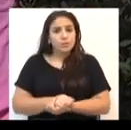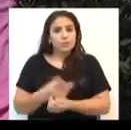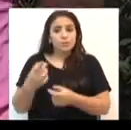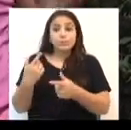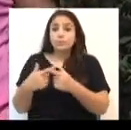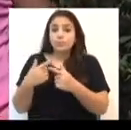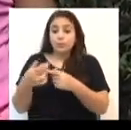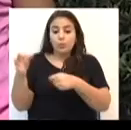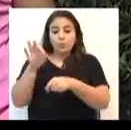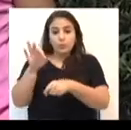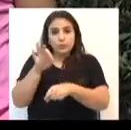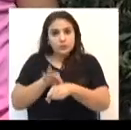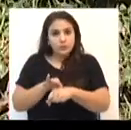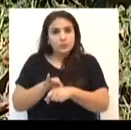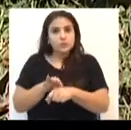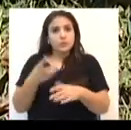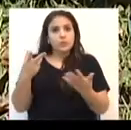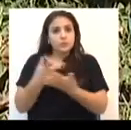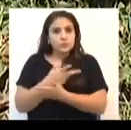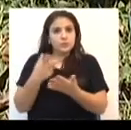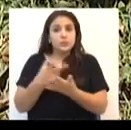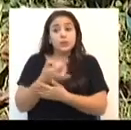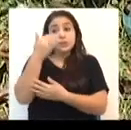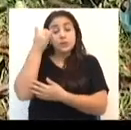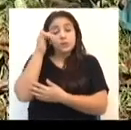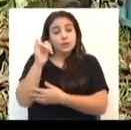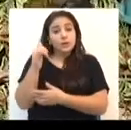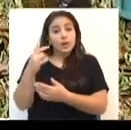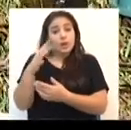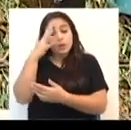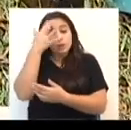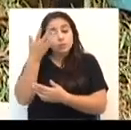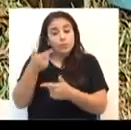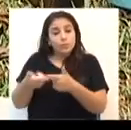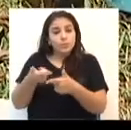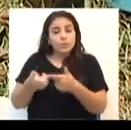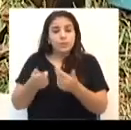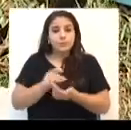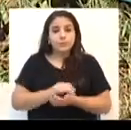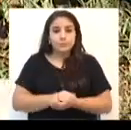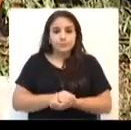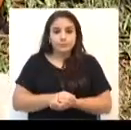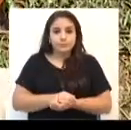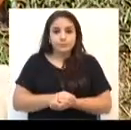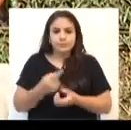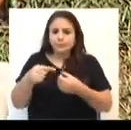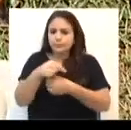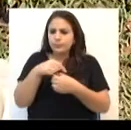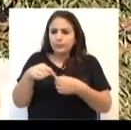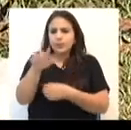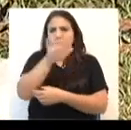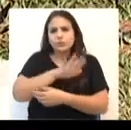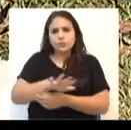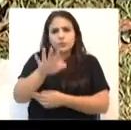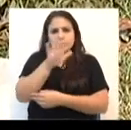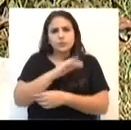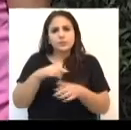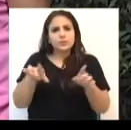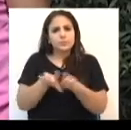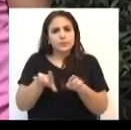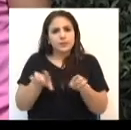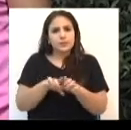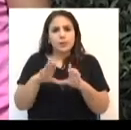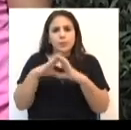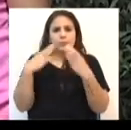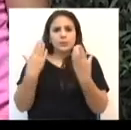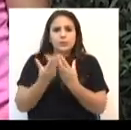está judiando o pessoal, nós temos que tomar uma providência. Não só eu, a cidade inteira, a comunidade